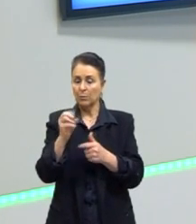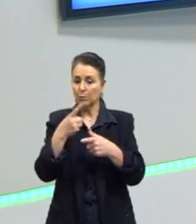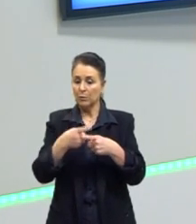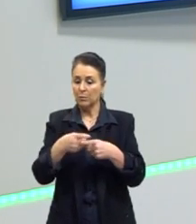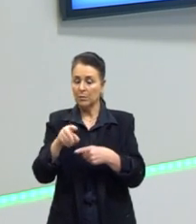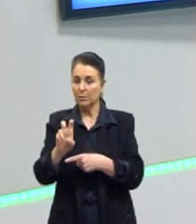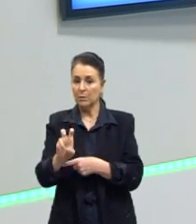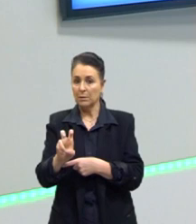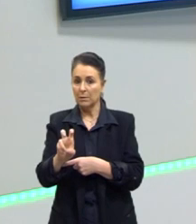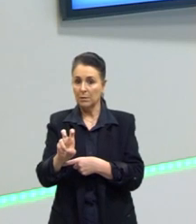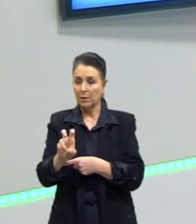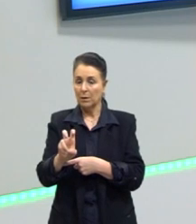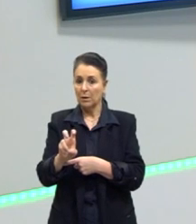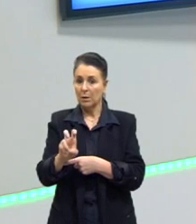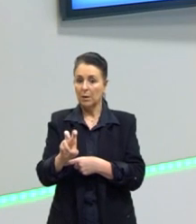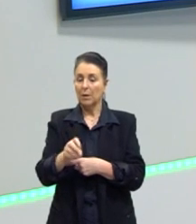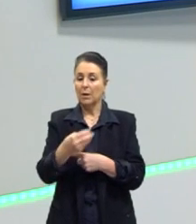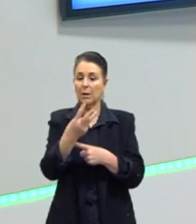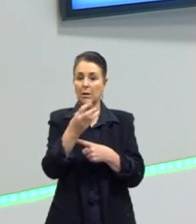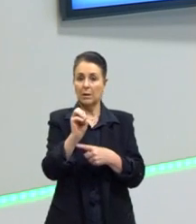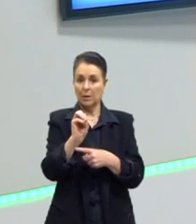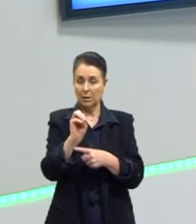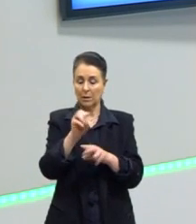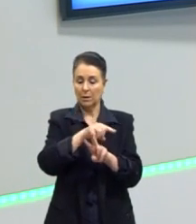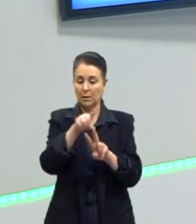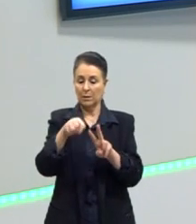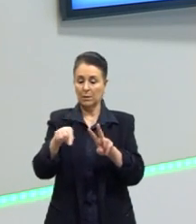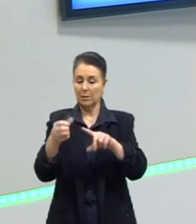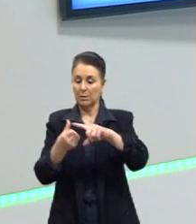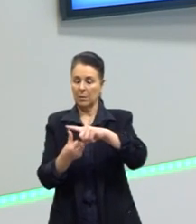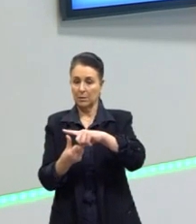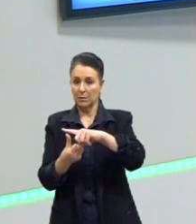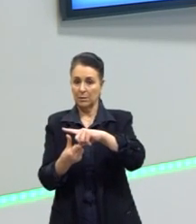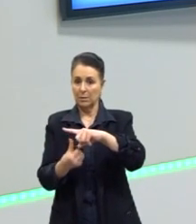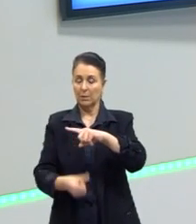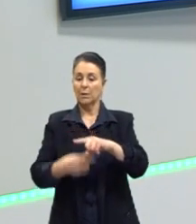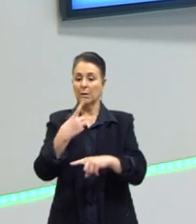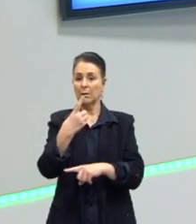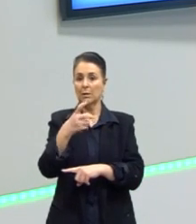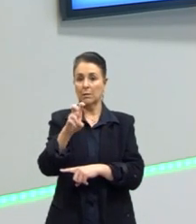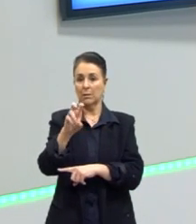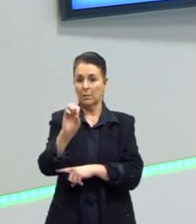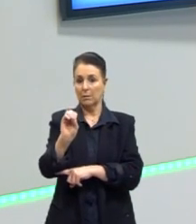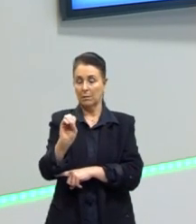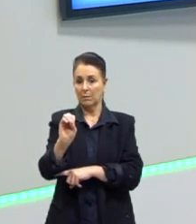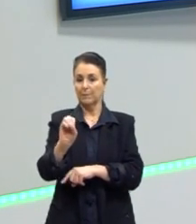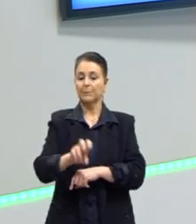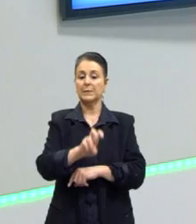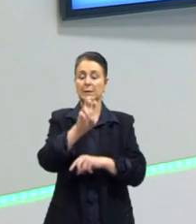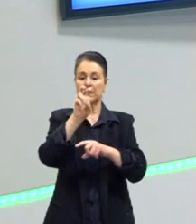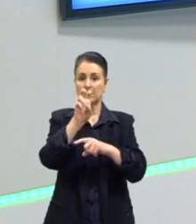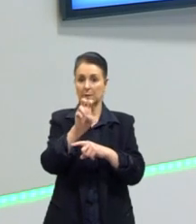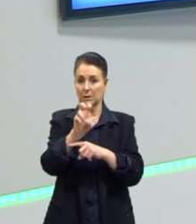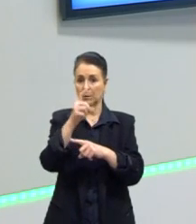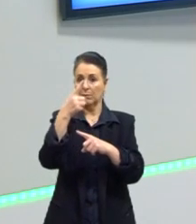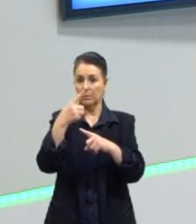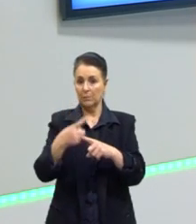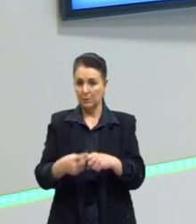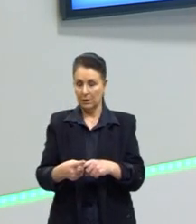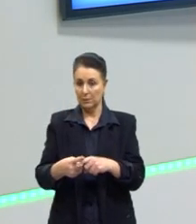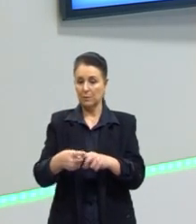como nós vimos que 30 é pi sobre 6 então 150 seria 5 vezes